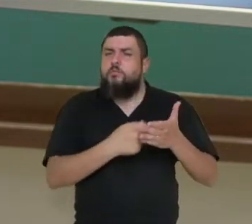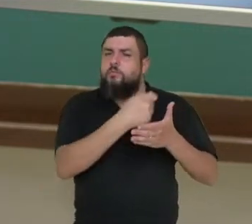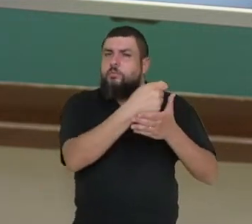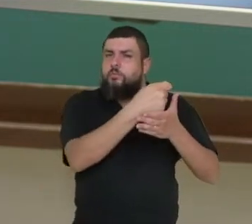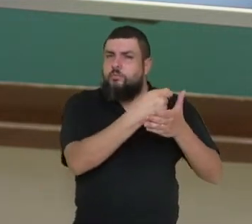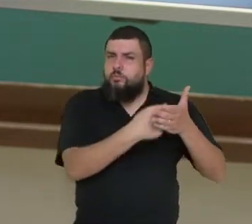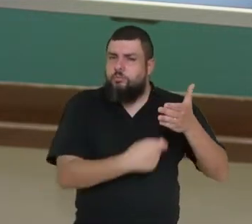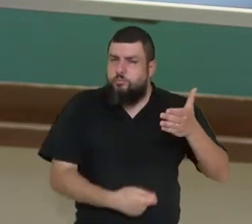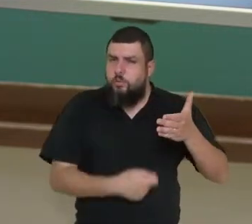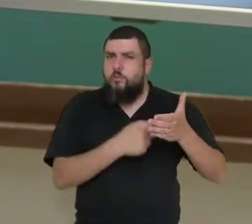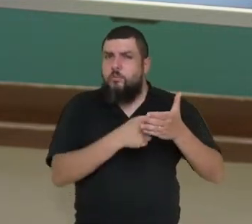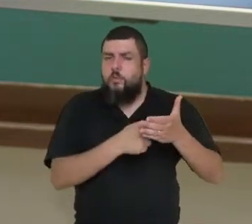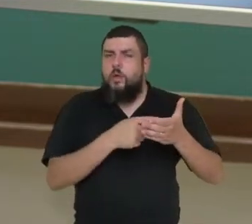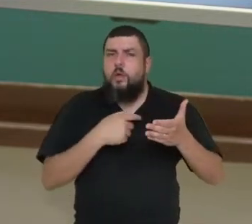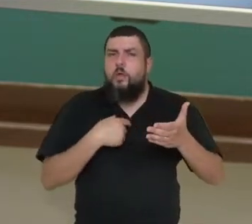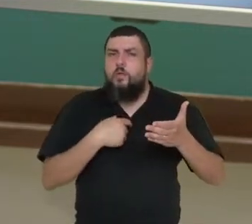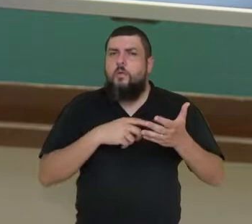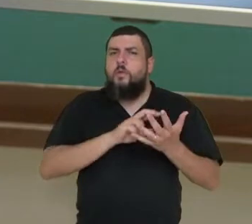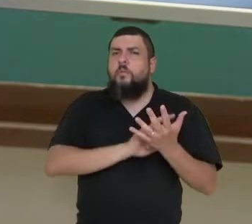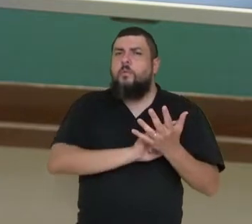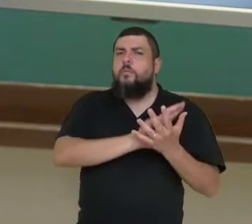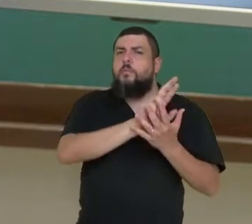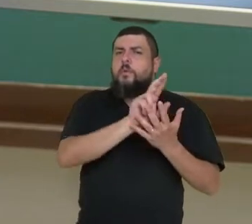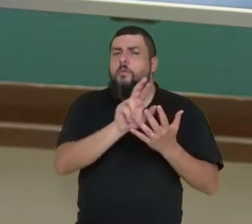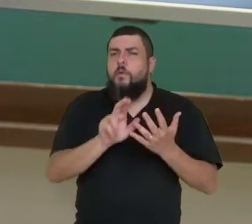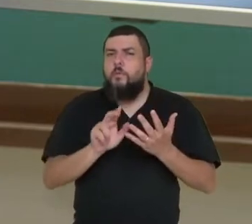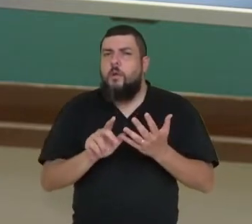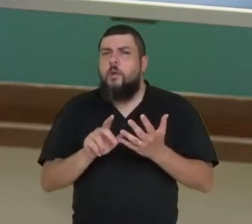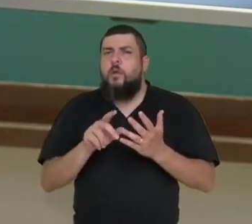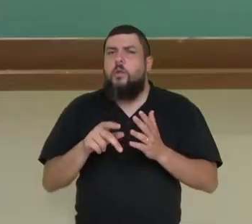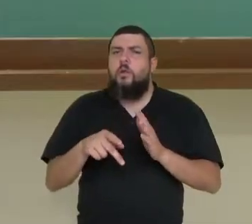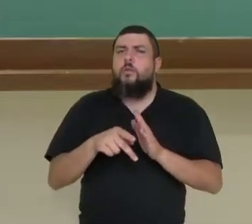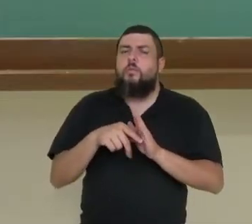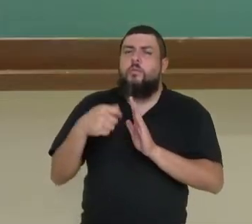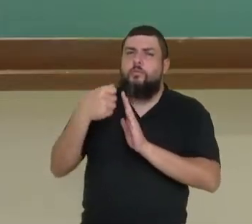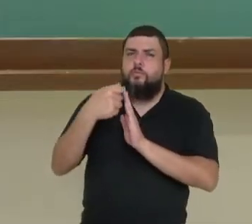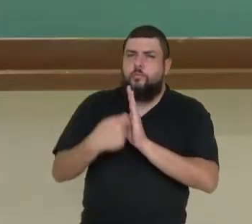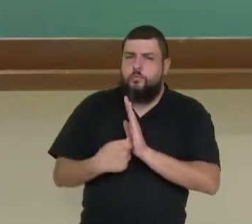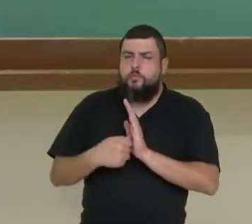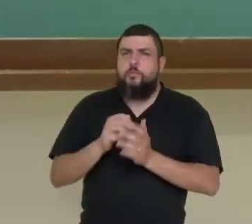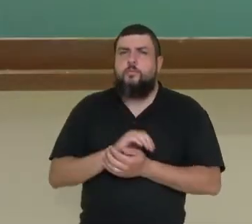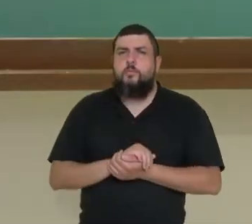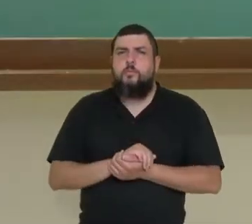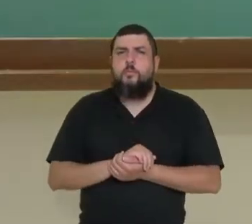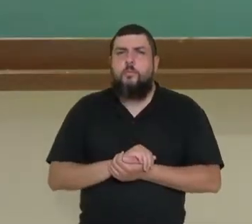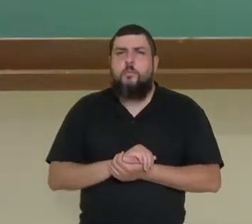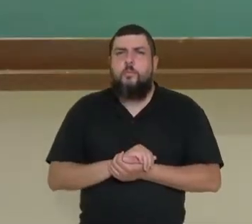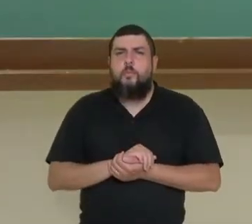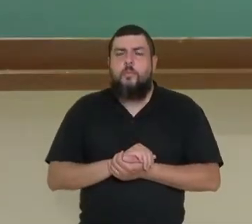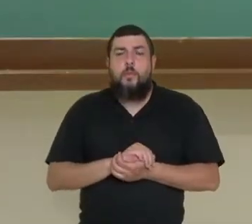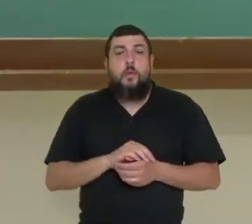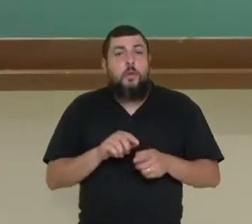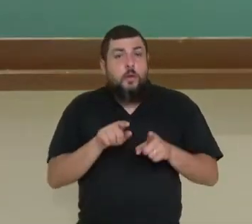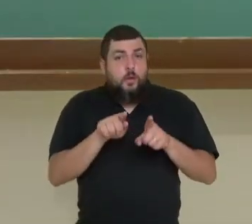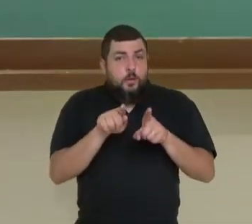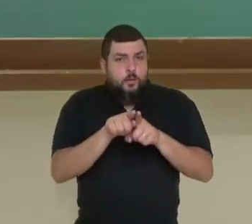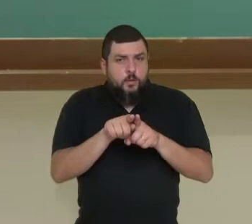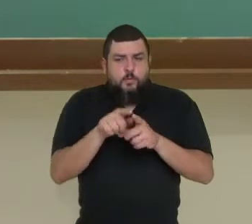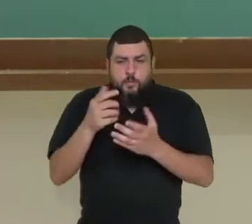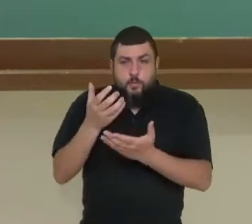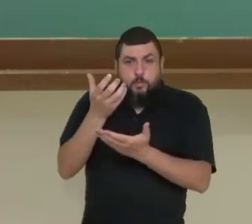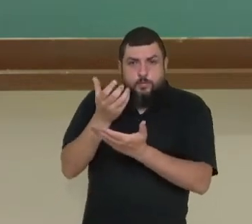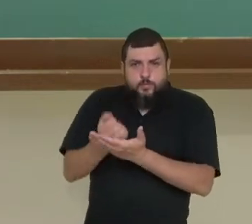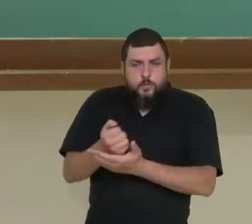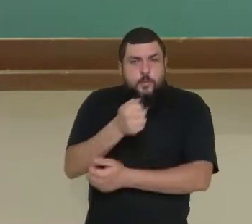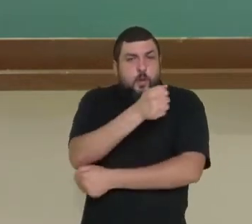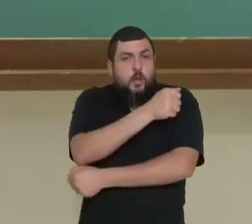de diversos gêneros discursivos. Nós também temos disponível para vocês o portal do aluno. Então, se